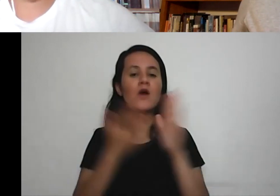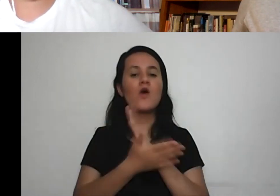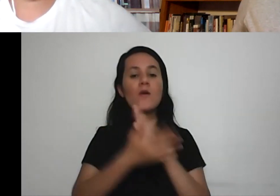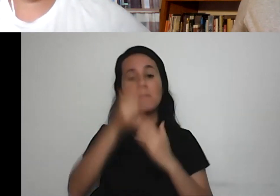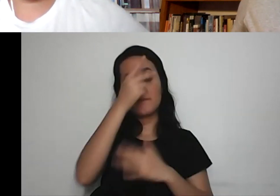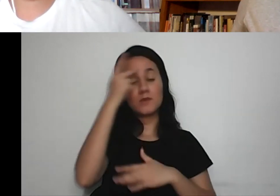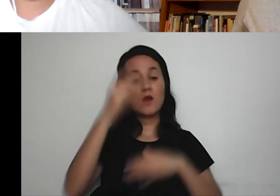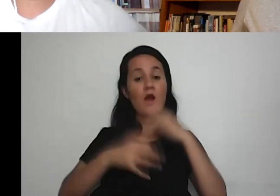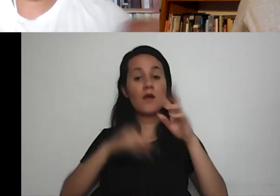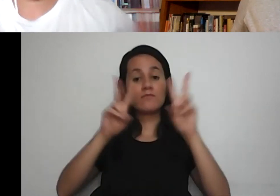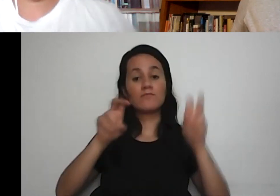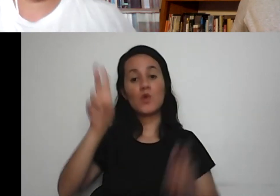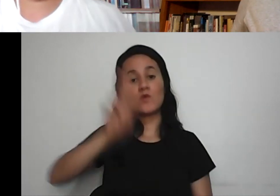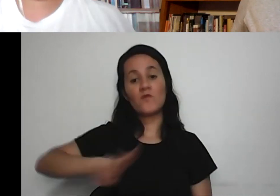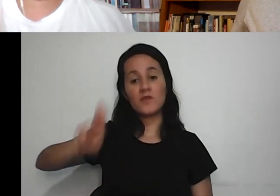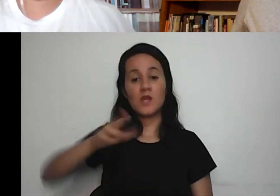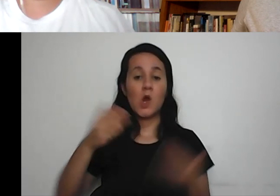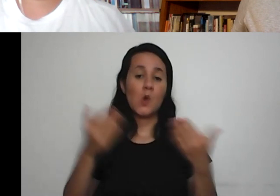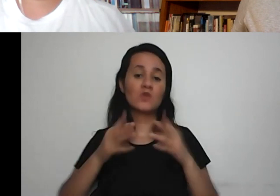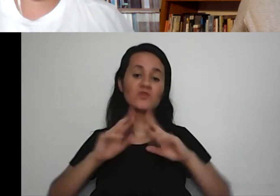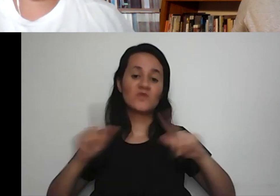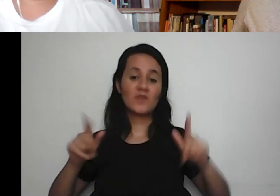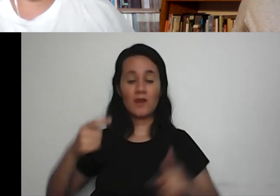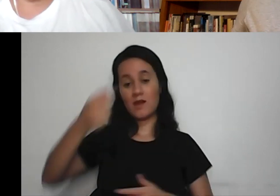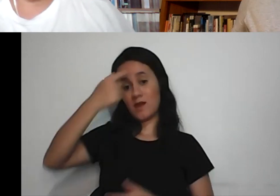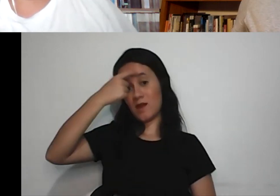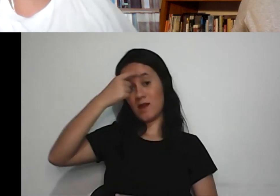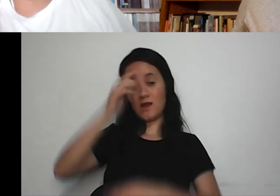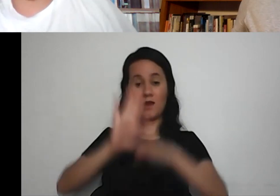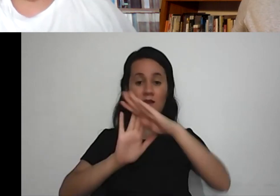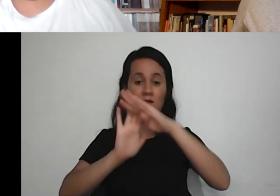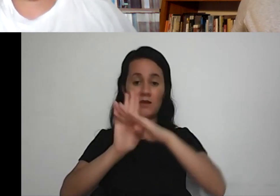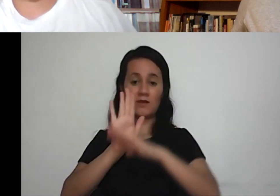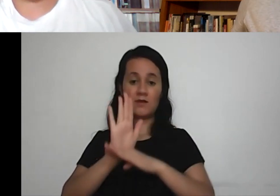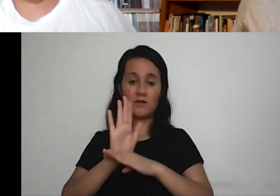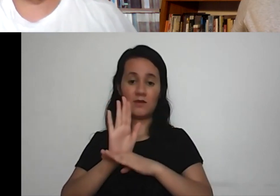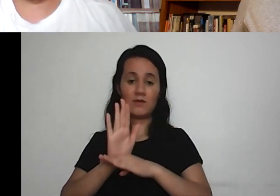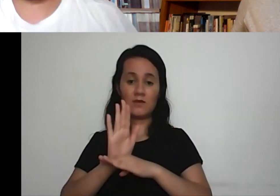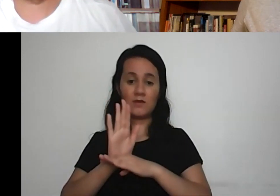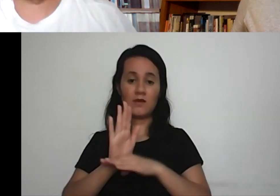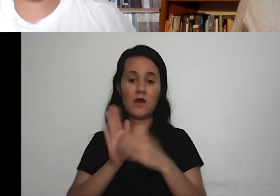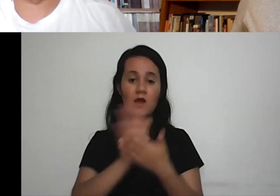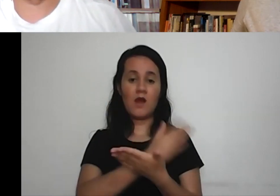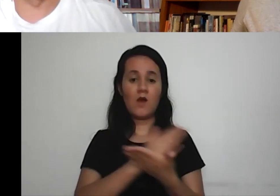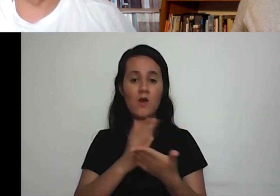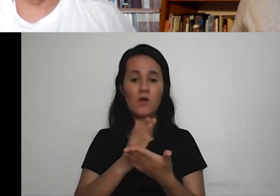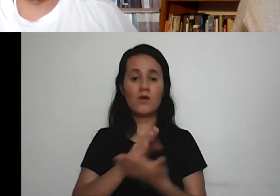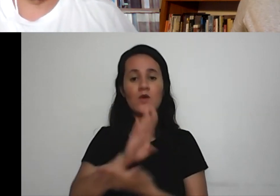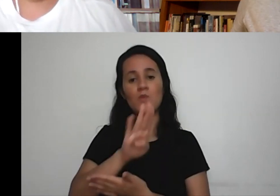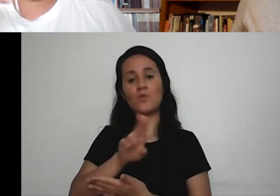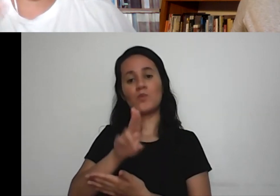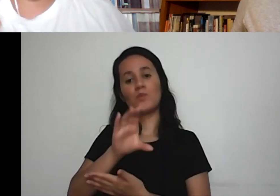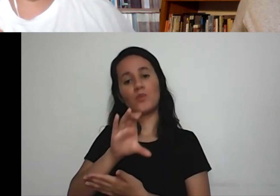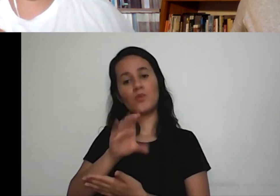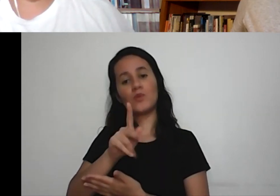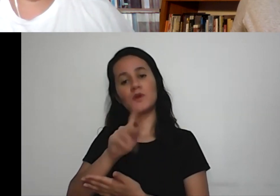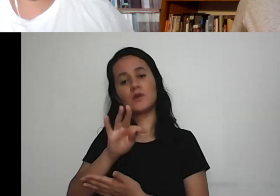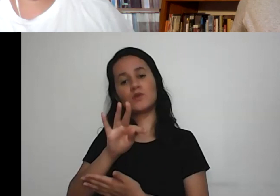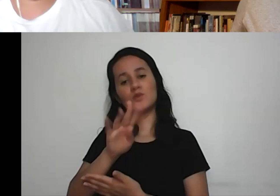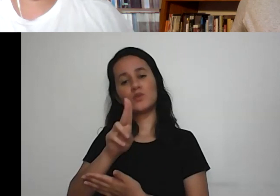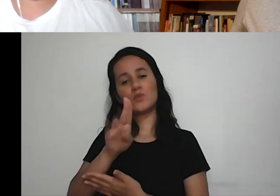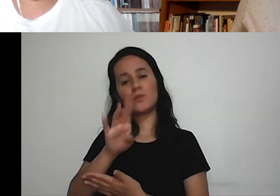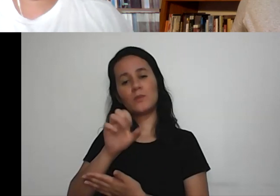das universidades. Hoje em dia, na cabeça da lista, estão alguns desses booktubers. Eles fazem uma